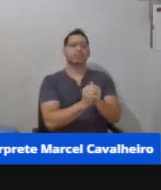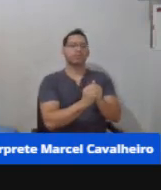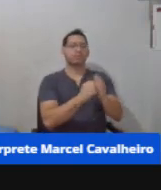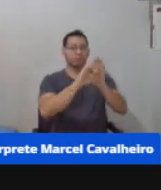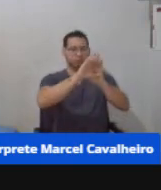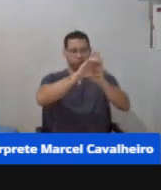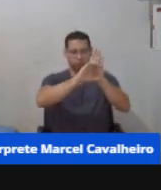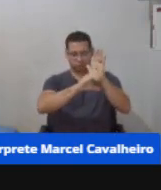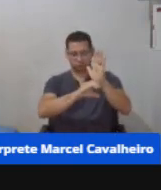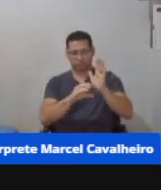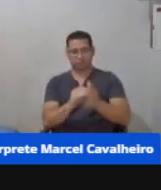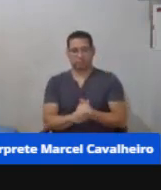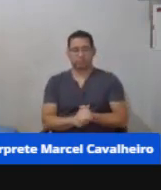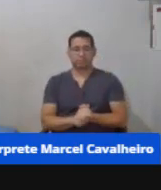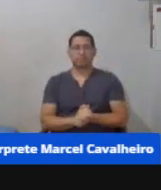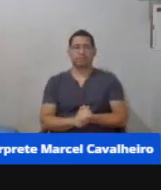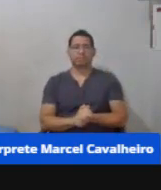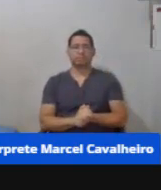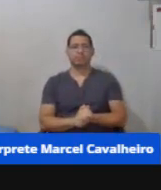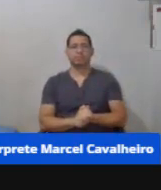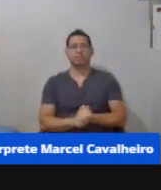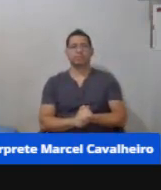Pode passar a lâmina.